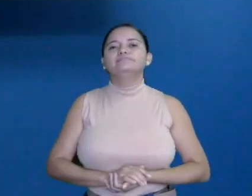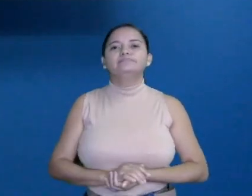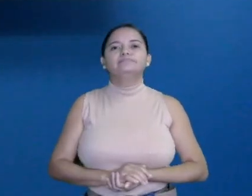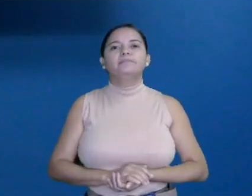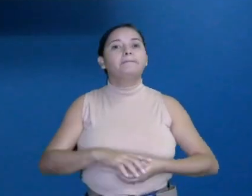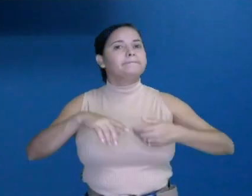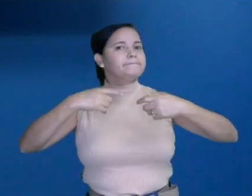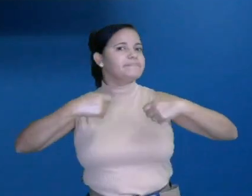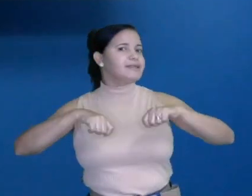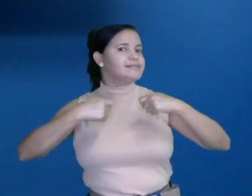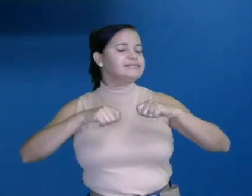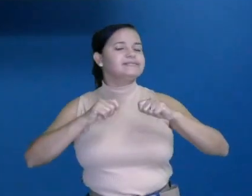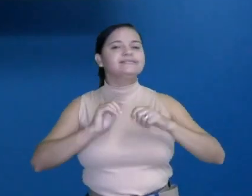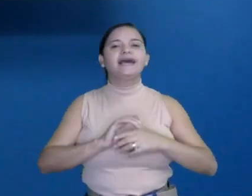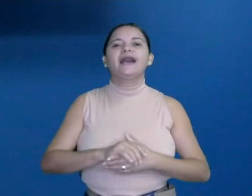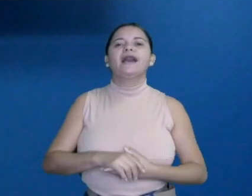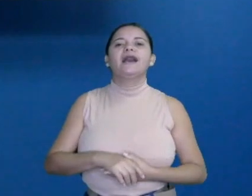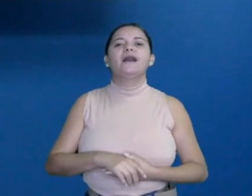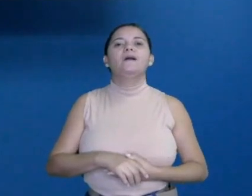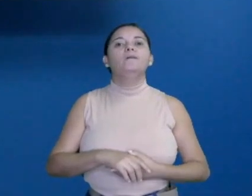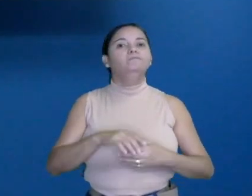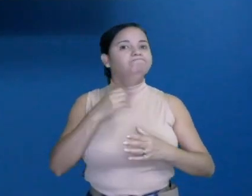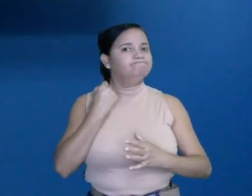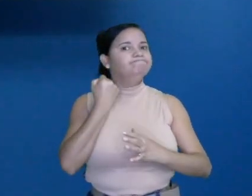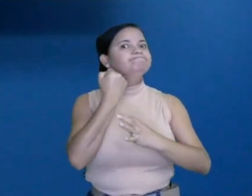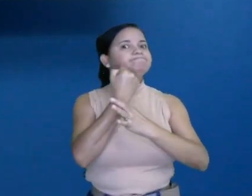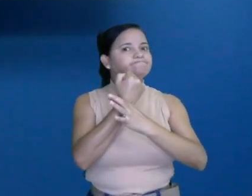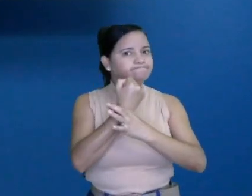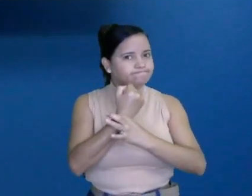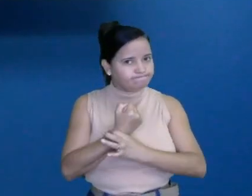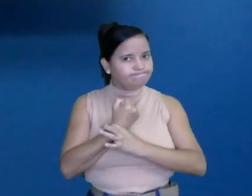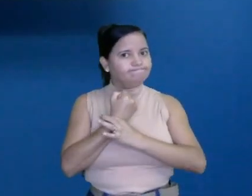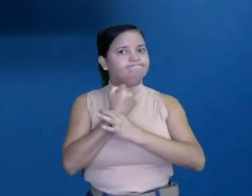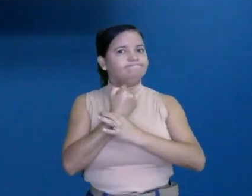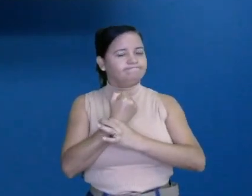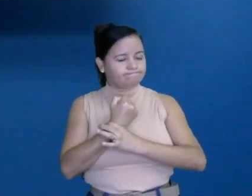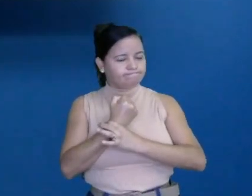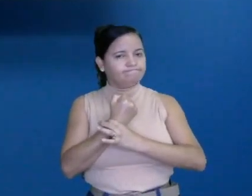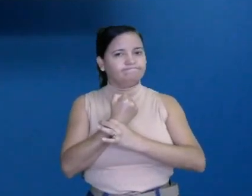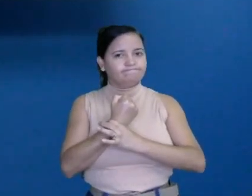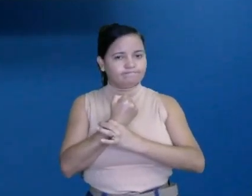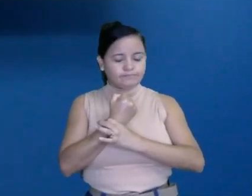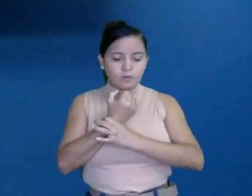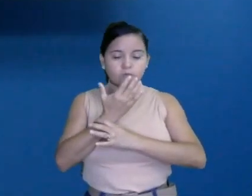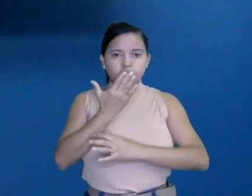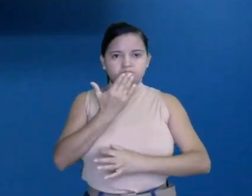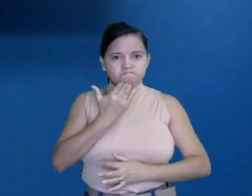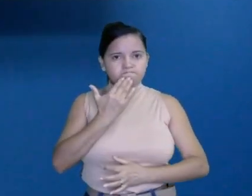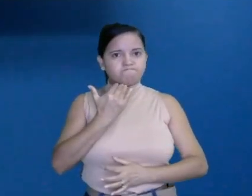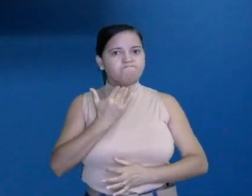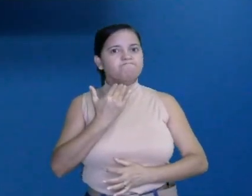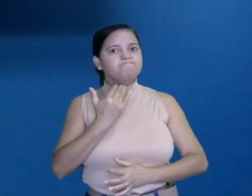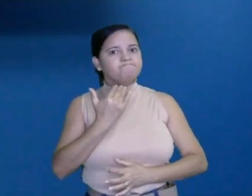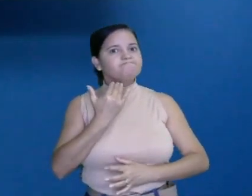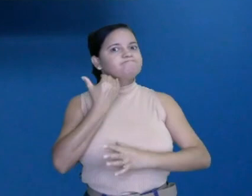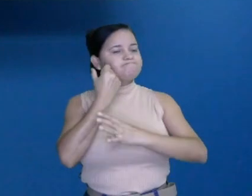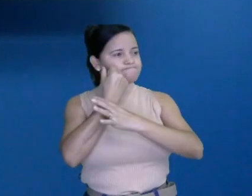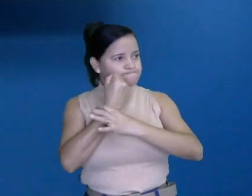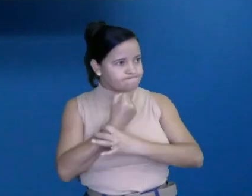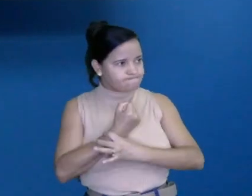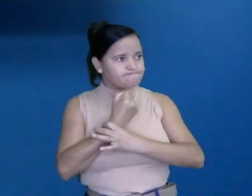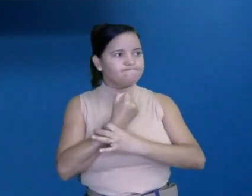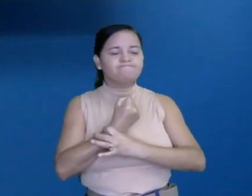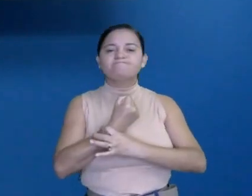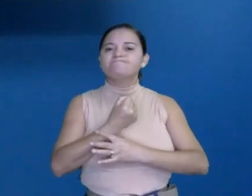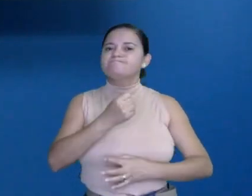ser saudável, precisa ser segura, precisa ter segurança alimentar. E a